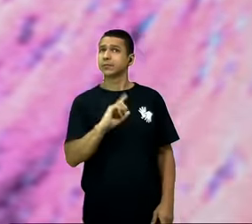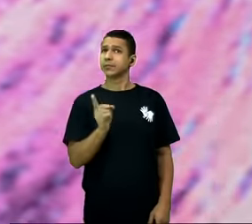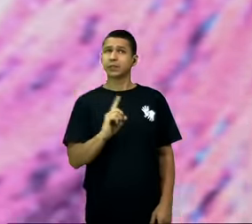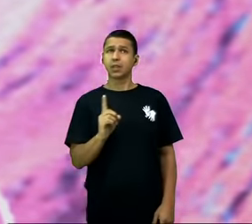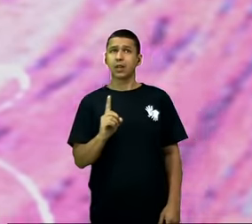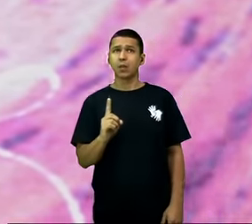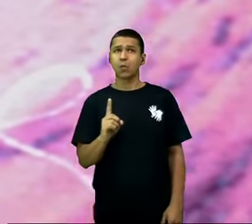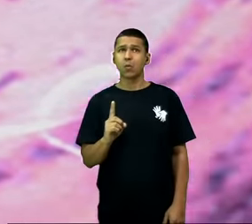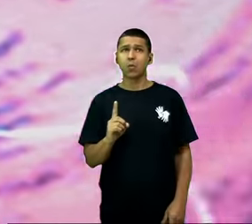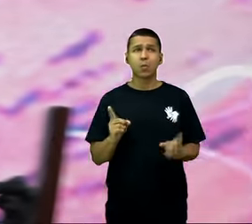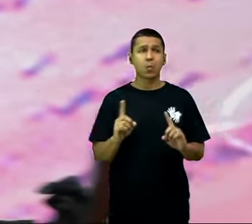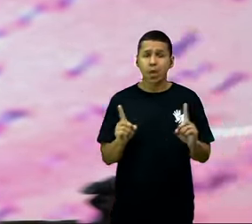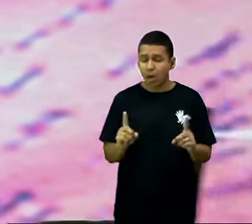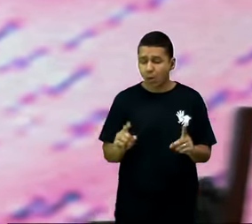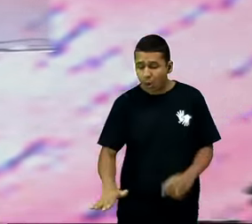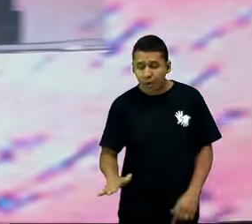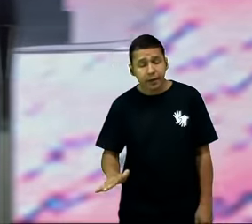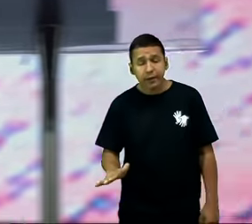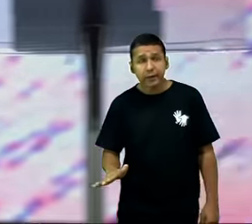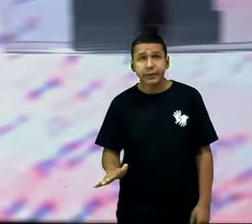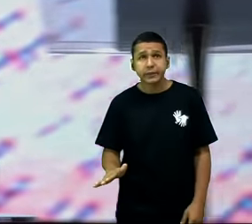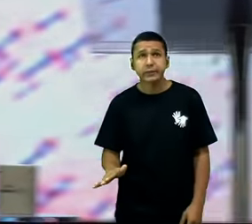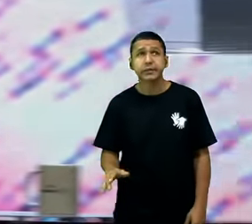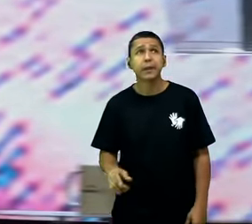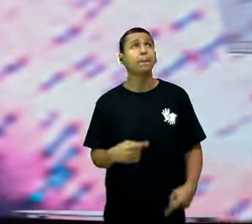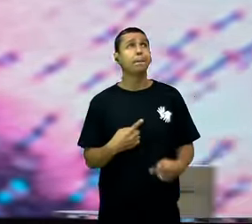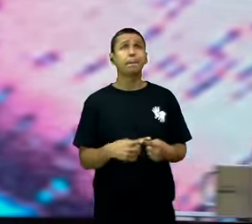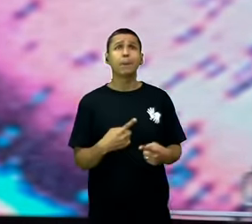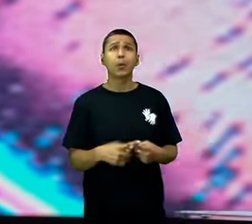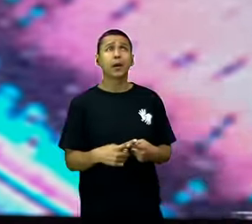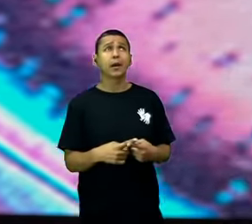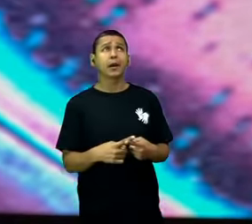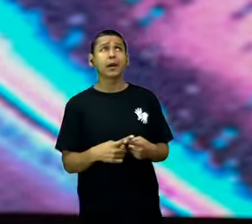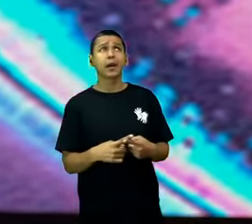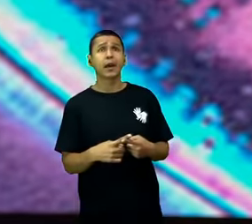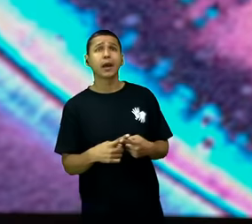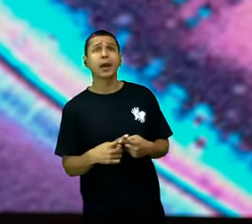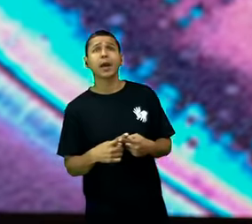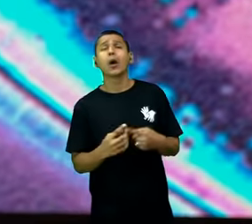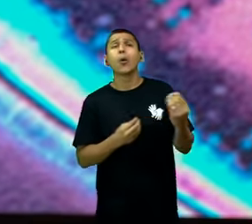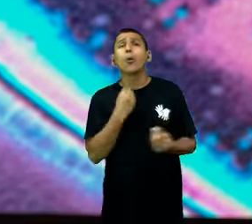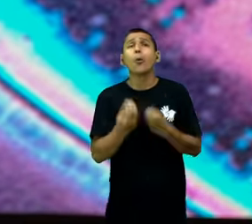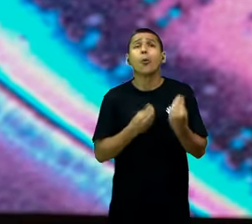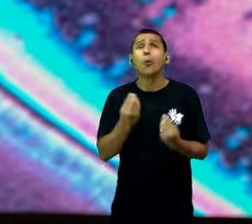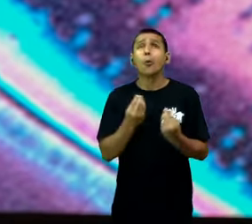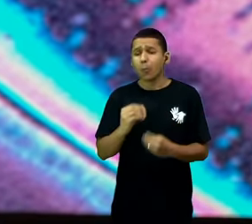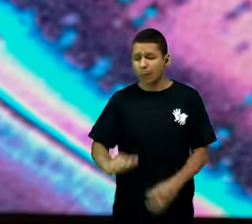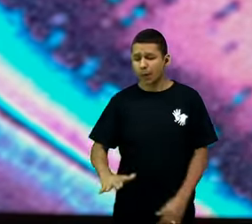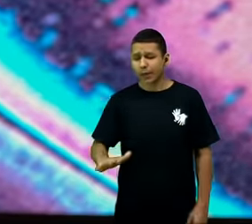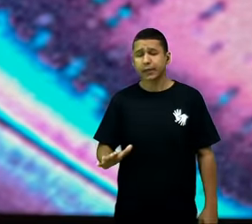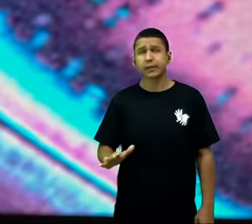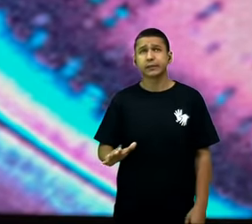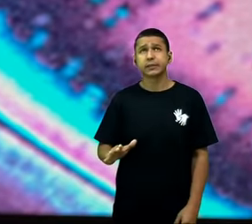Exatamente, ele não é criança, principalmente pelo fato de que uma criança jamais subiria um Moriá levando uma lenha nas costas.